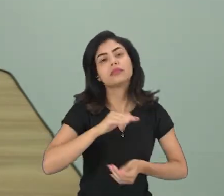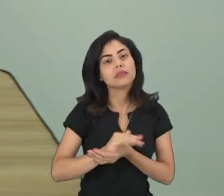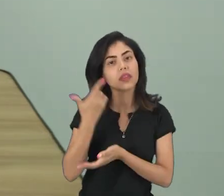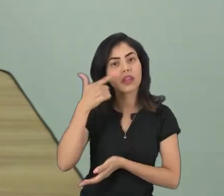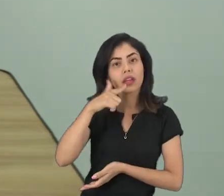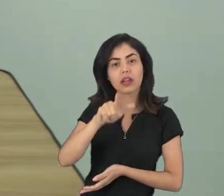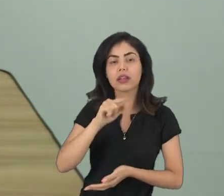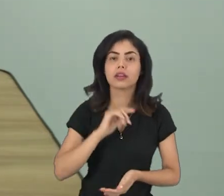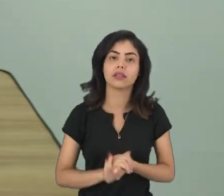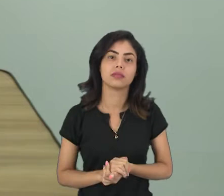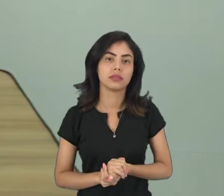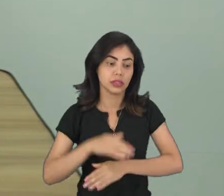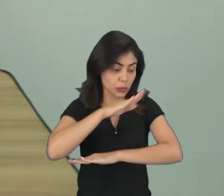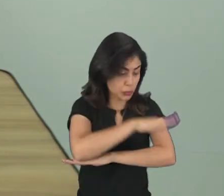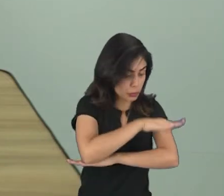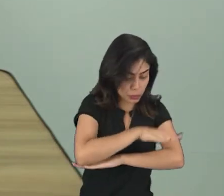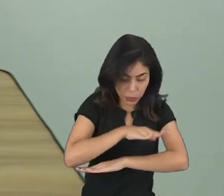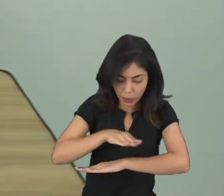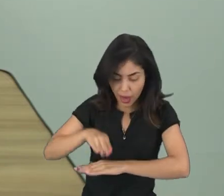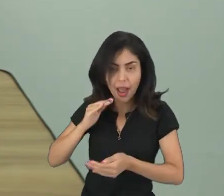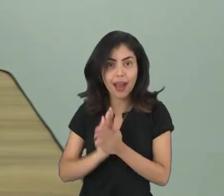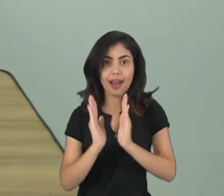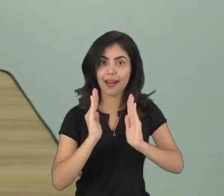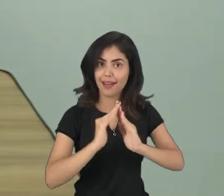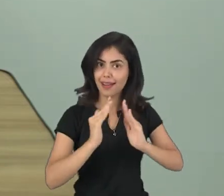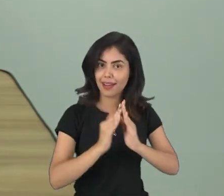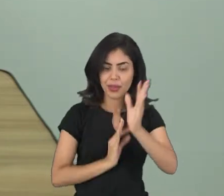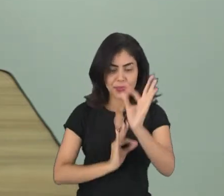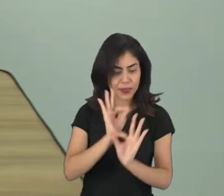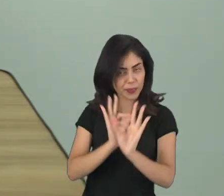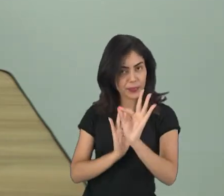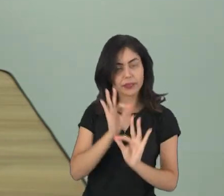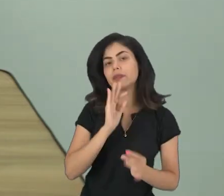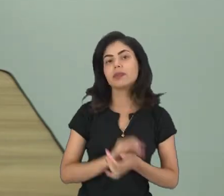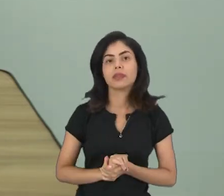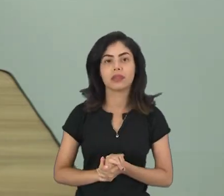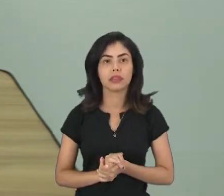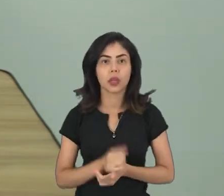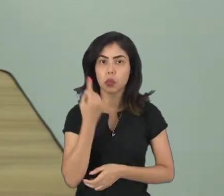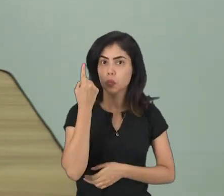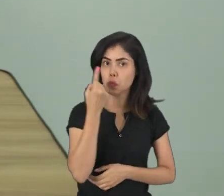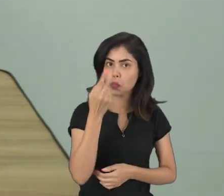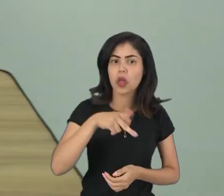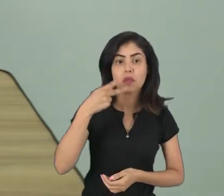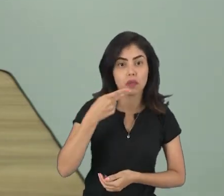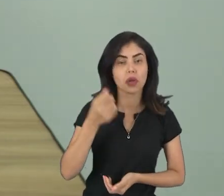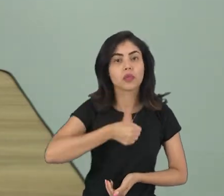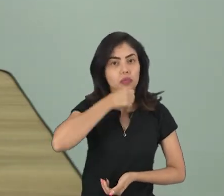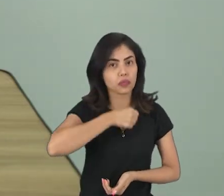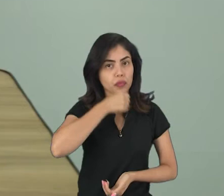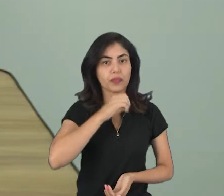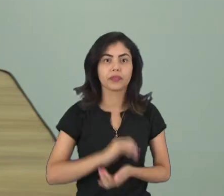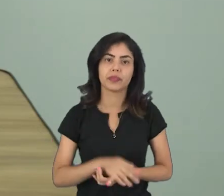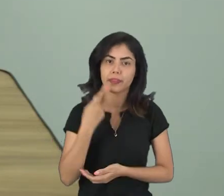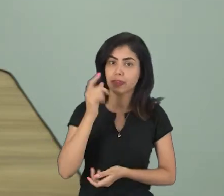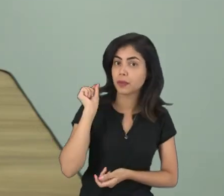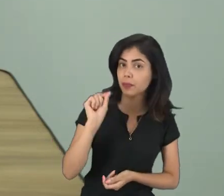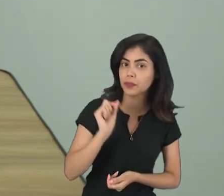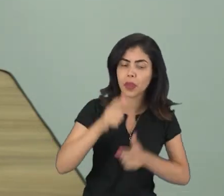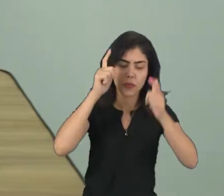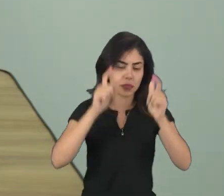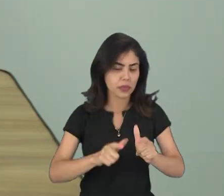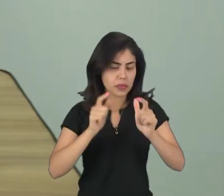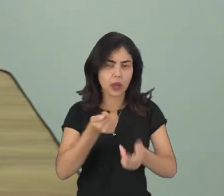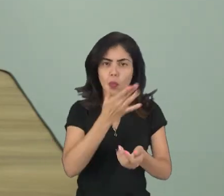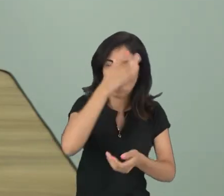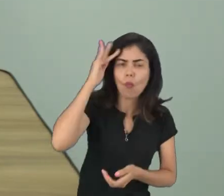ganhando asfaltos, as casas foram se modificando e em uma das falas do avô, ele fala que um lugar